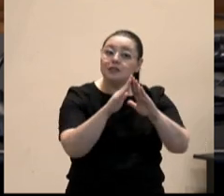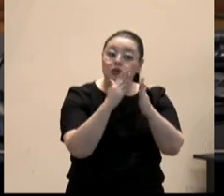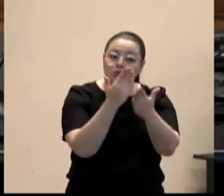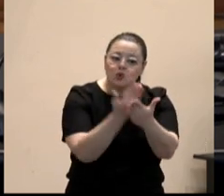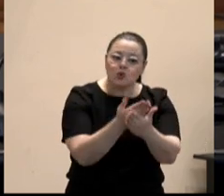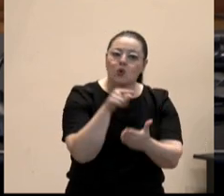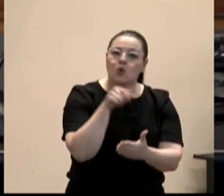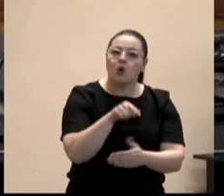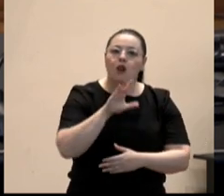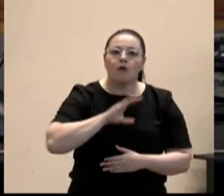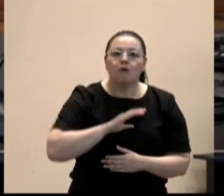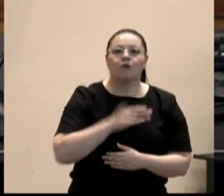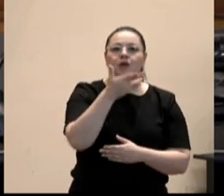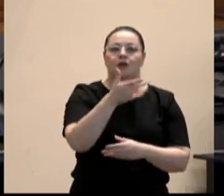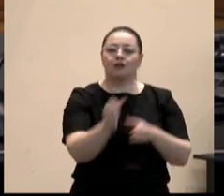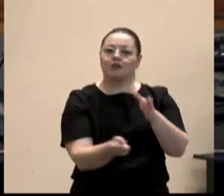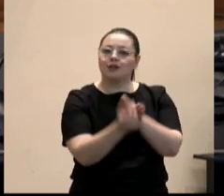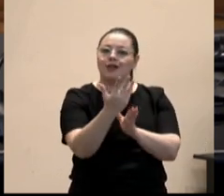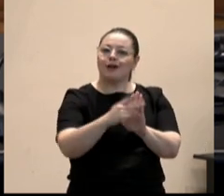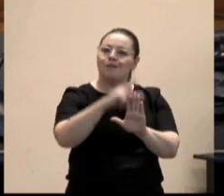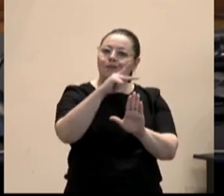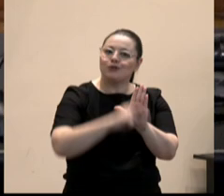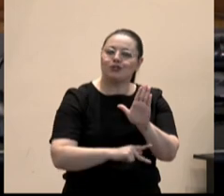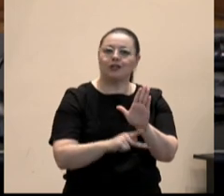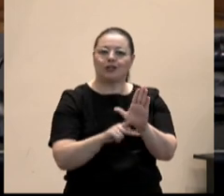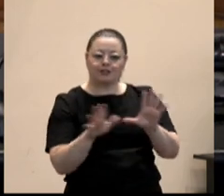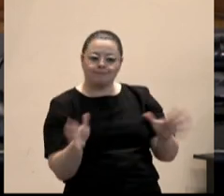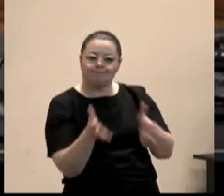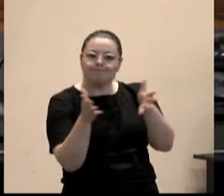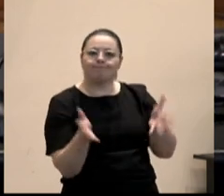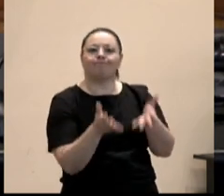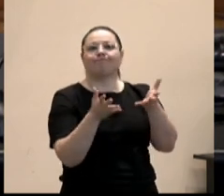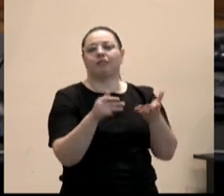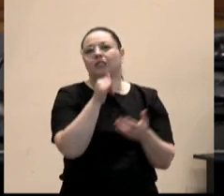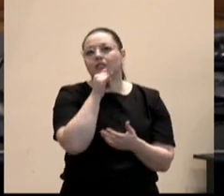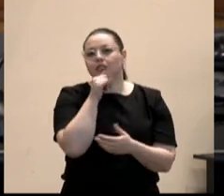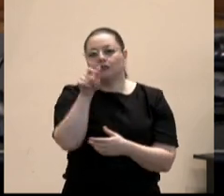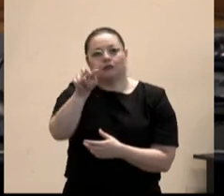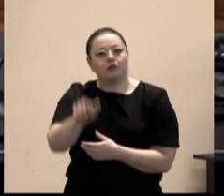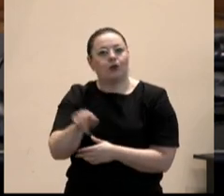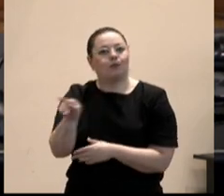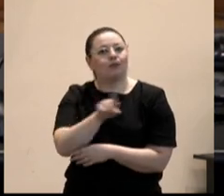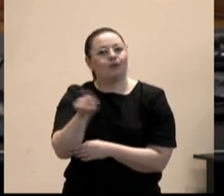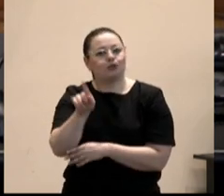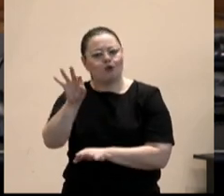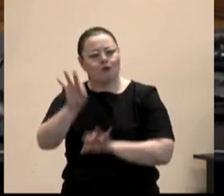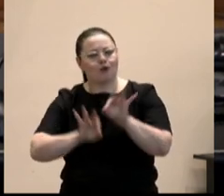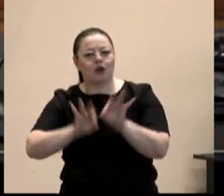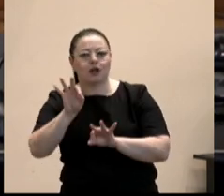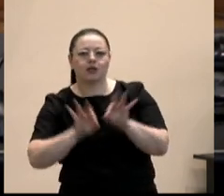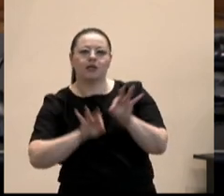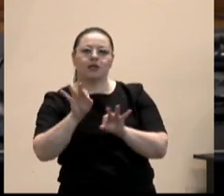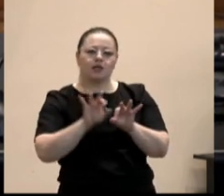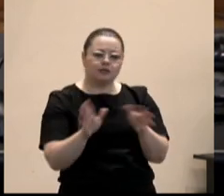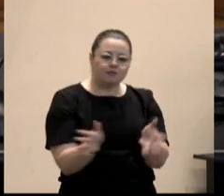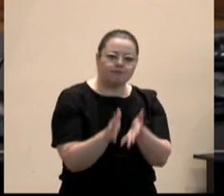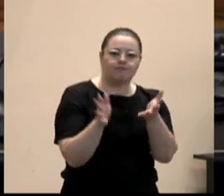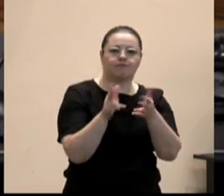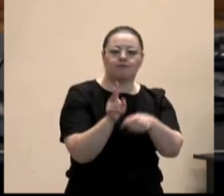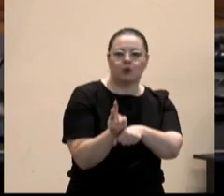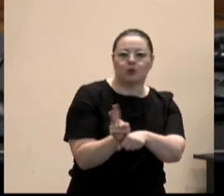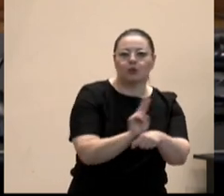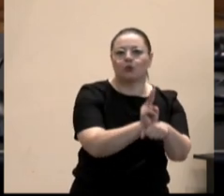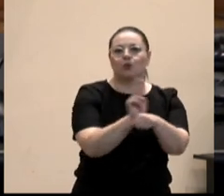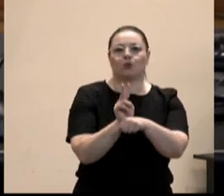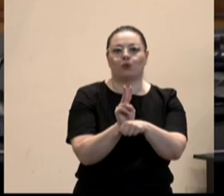de criar programas onde tem o professor que organiza, incentiva, monitora,